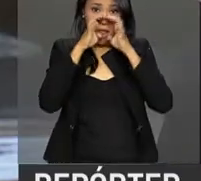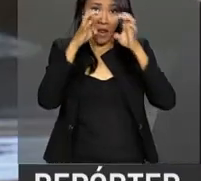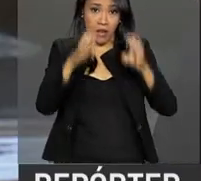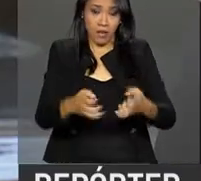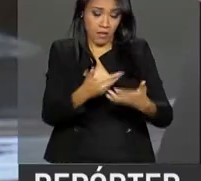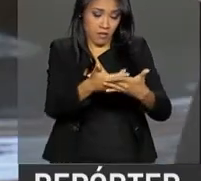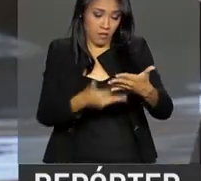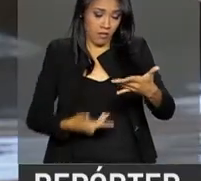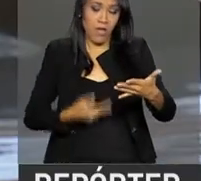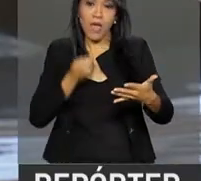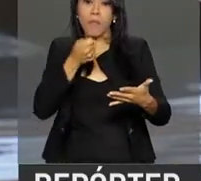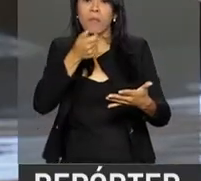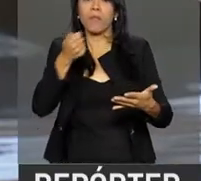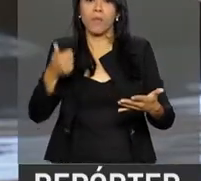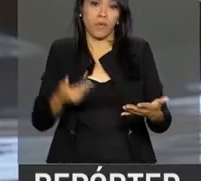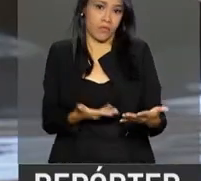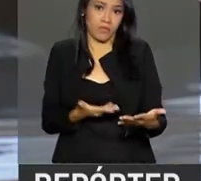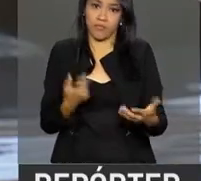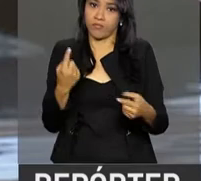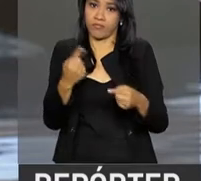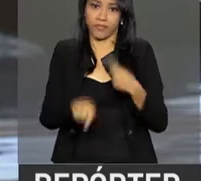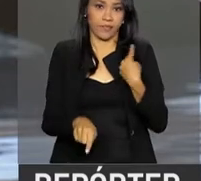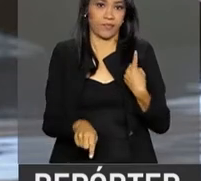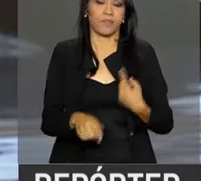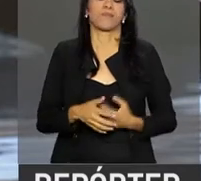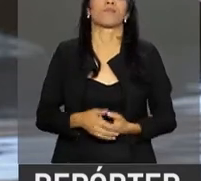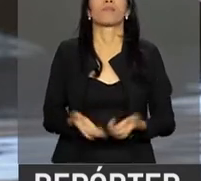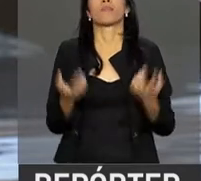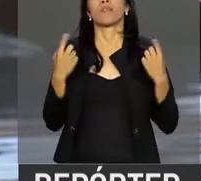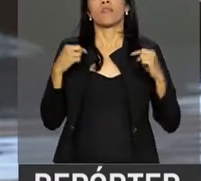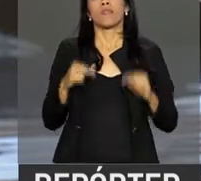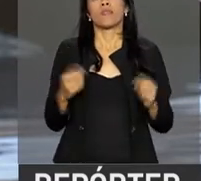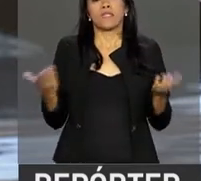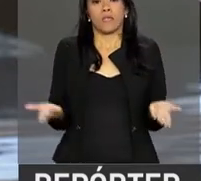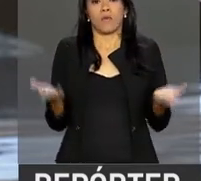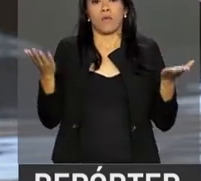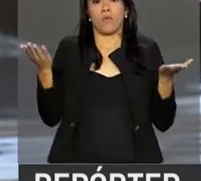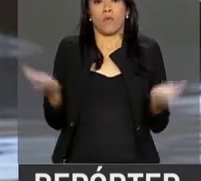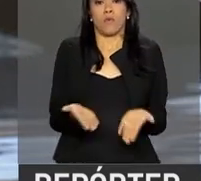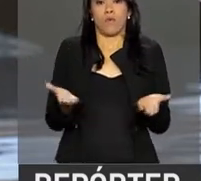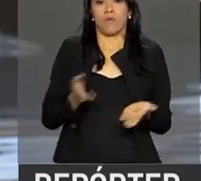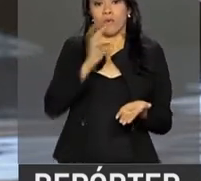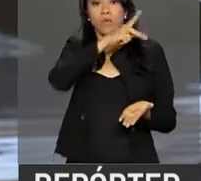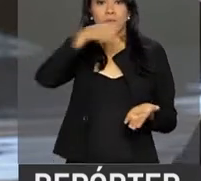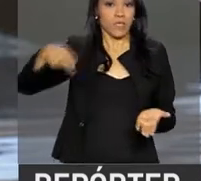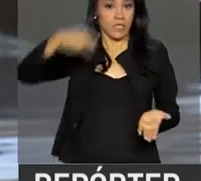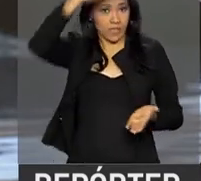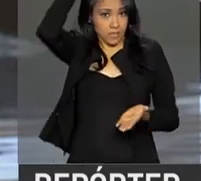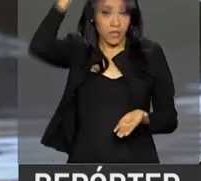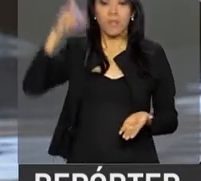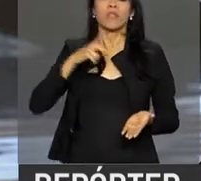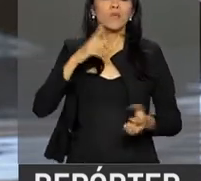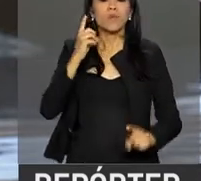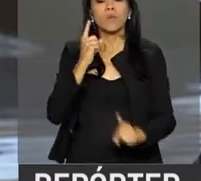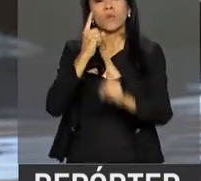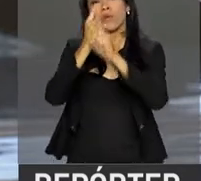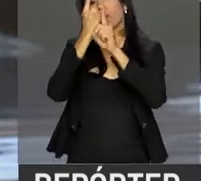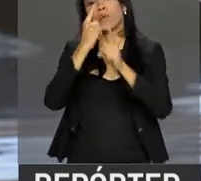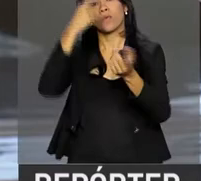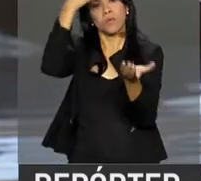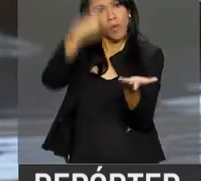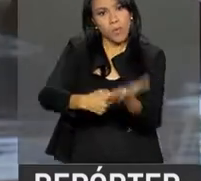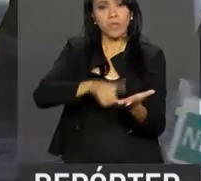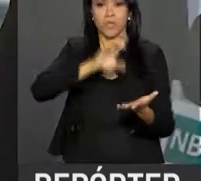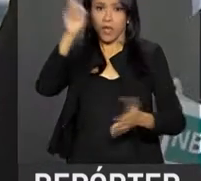no e hoje cara o presidente michel temer ele tem compromisso lá no rio de janeiro capital e quem tem os detalhes